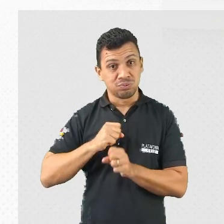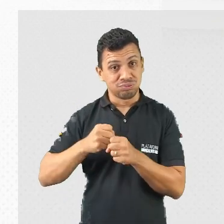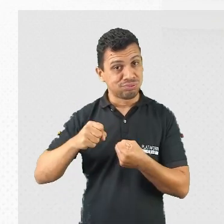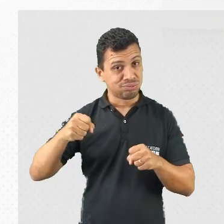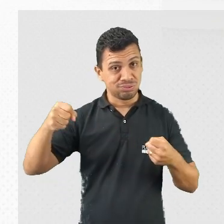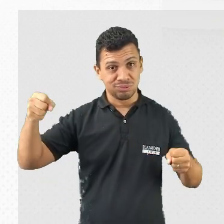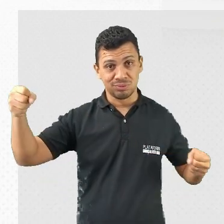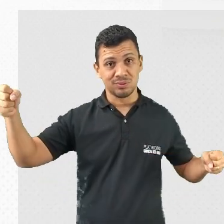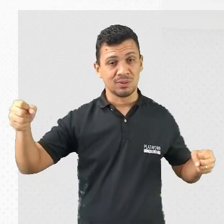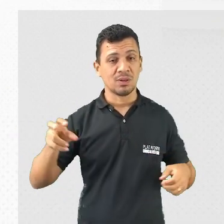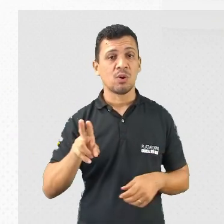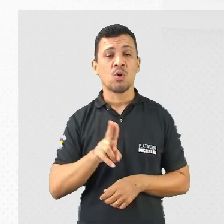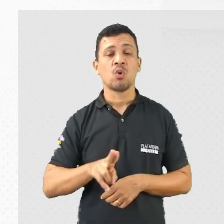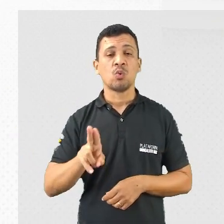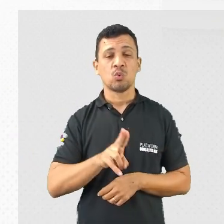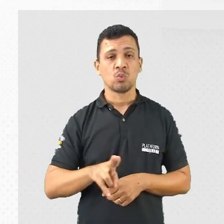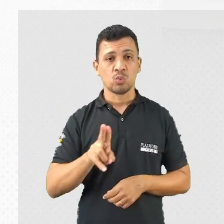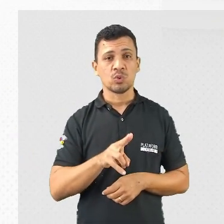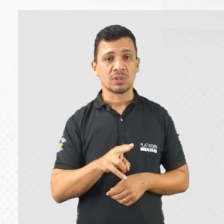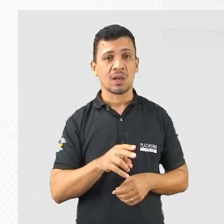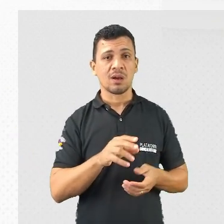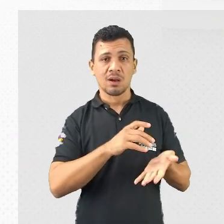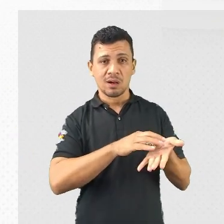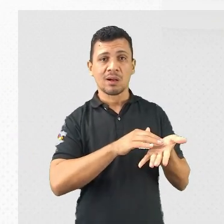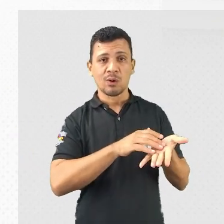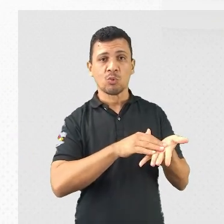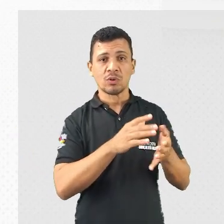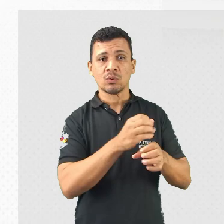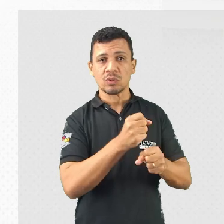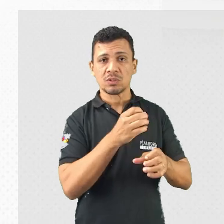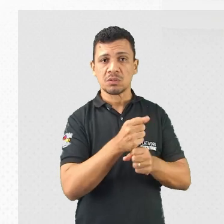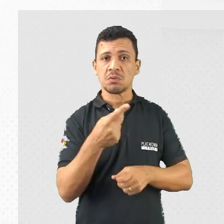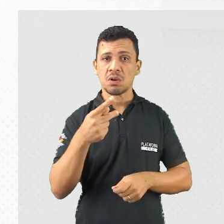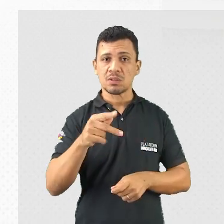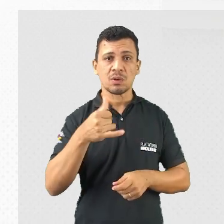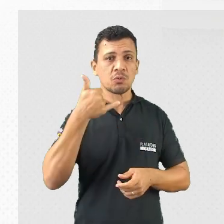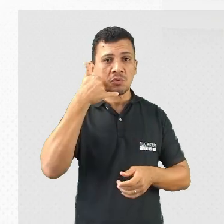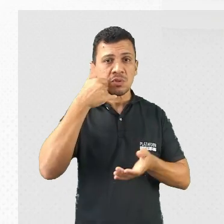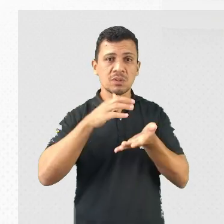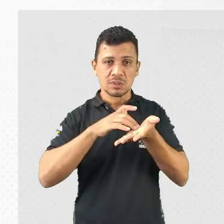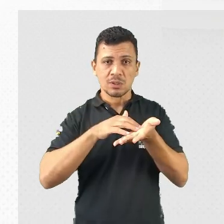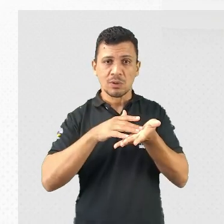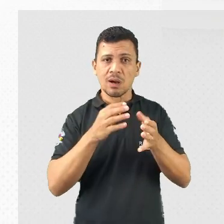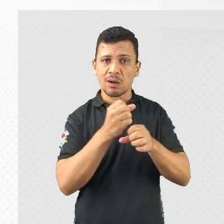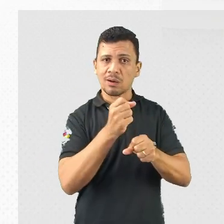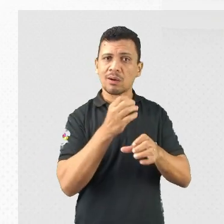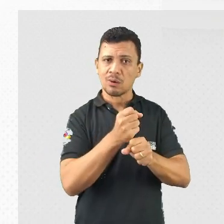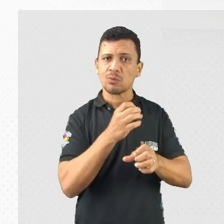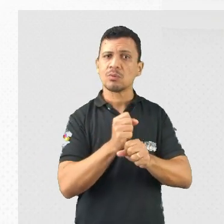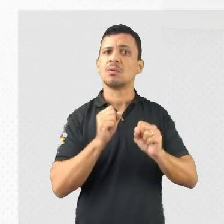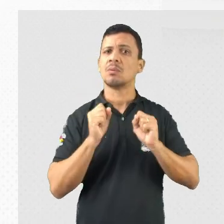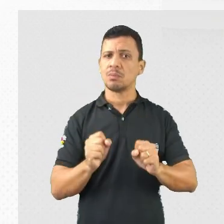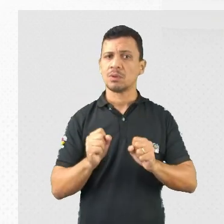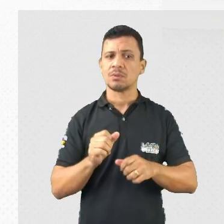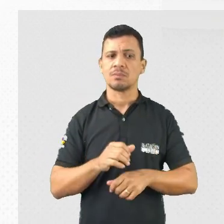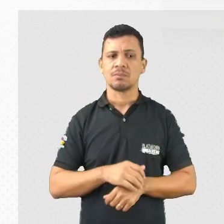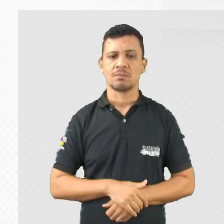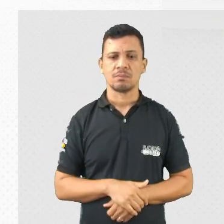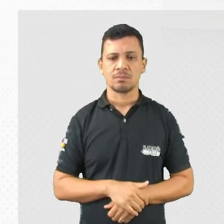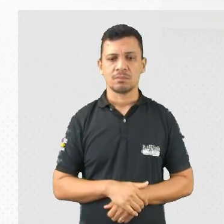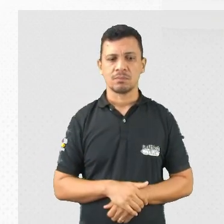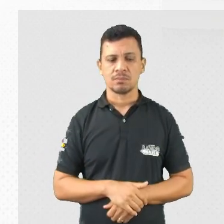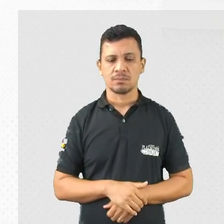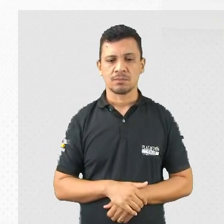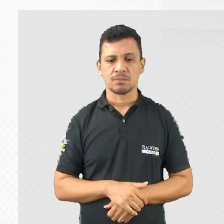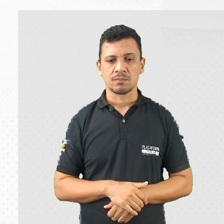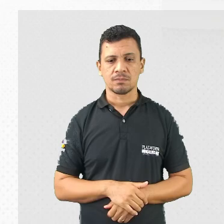você pode usar uma calculadora científica, até a calculadora do seu celular, você consegue fazer essa potenciação com a calculadora na horizontal.